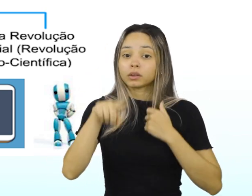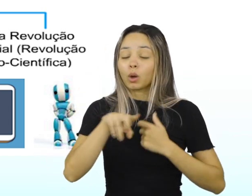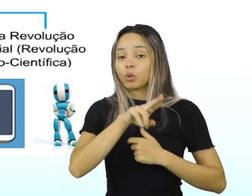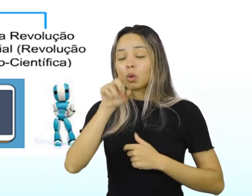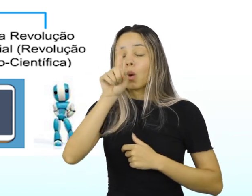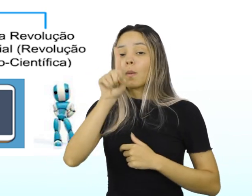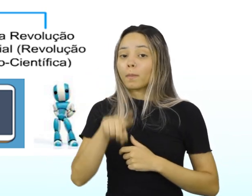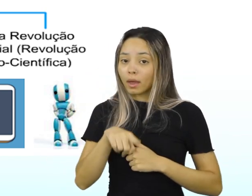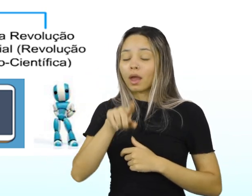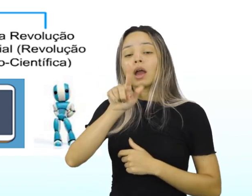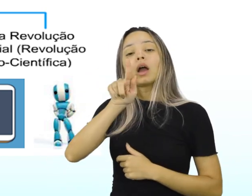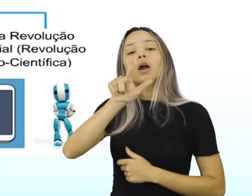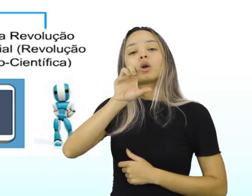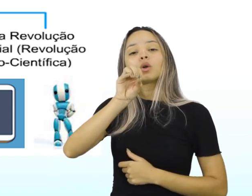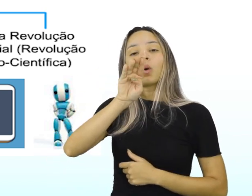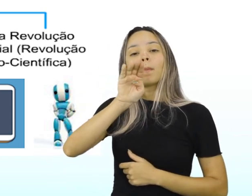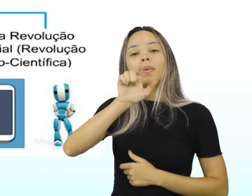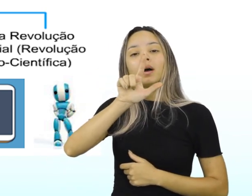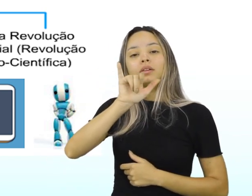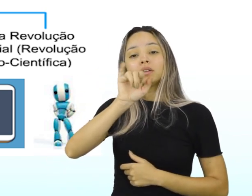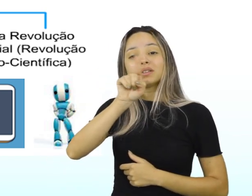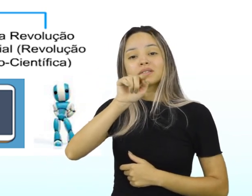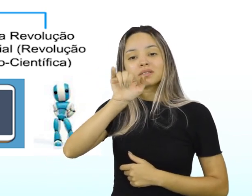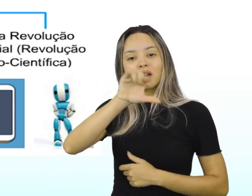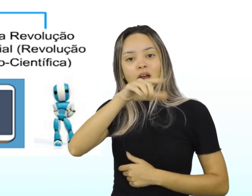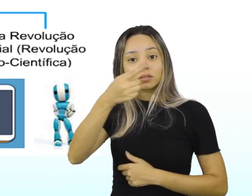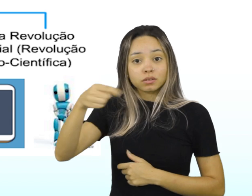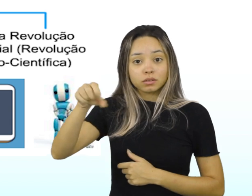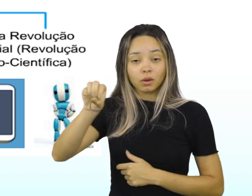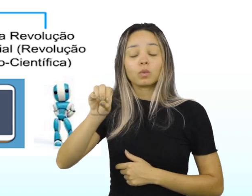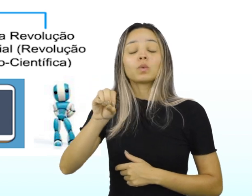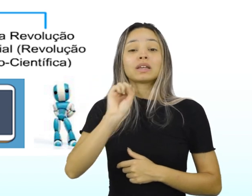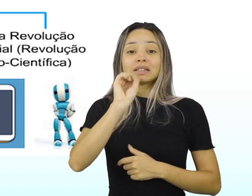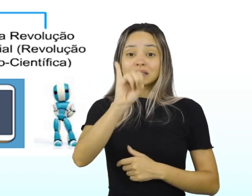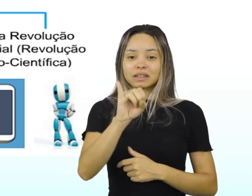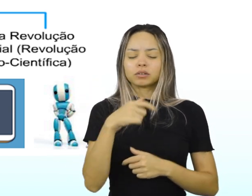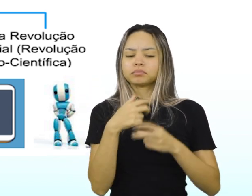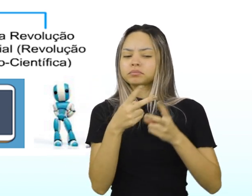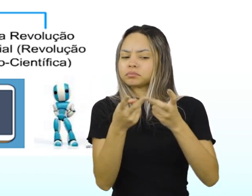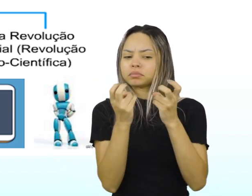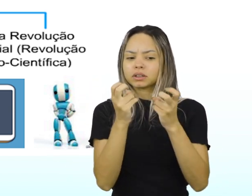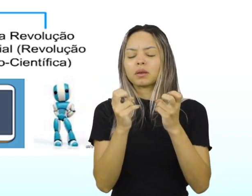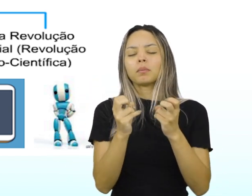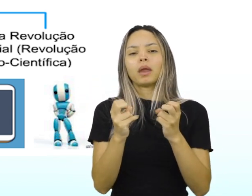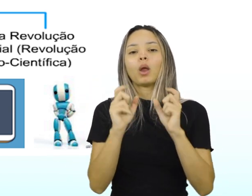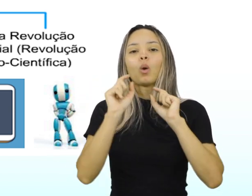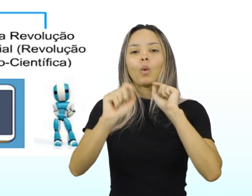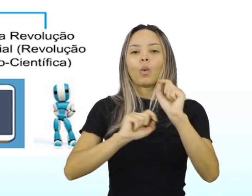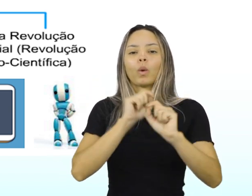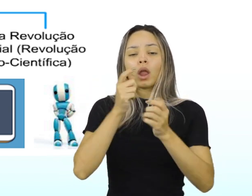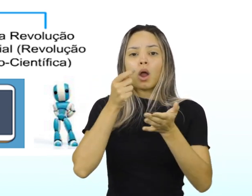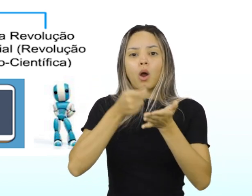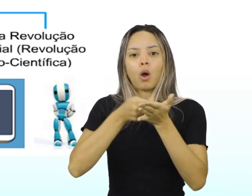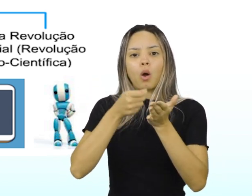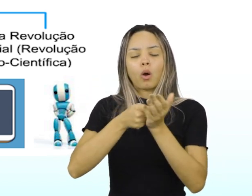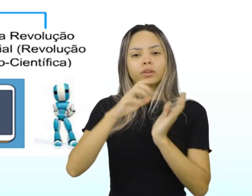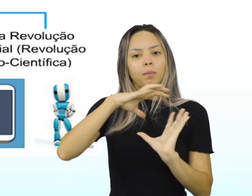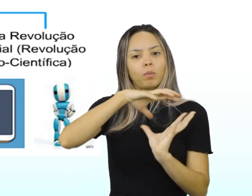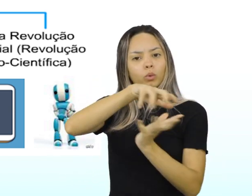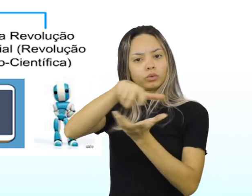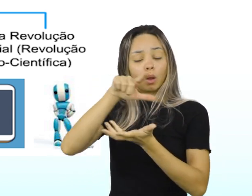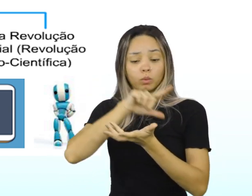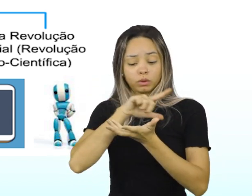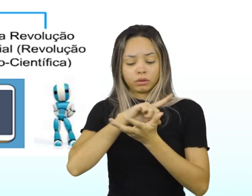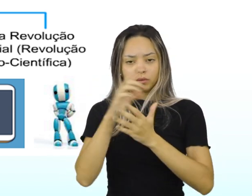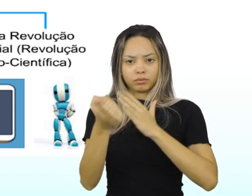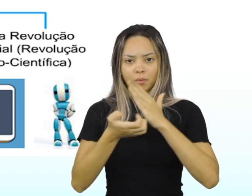é globalização. Se a gente percebe, no momento ali da nova ordem mundial, pós-Guerra Fria, a